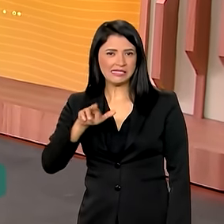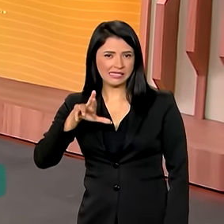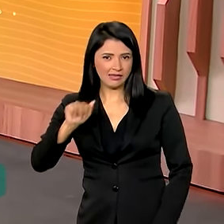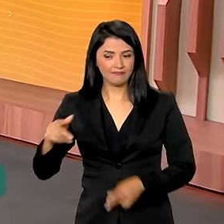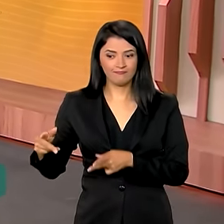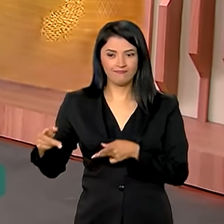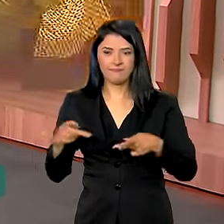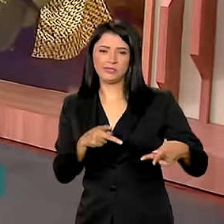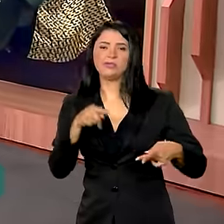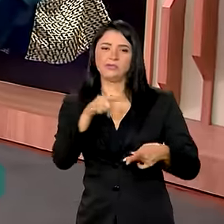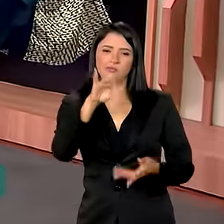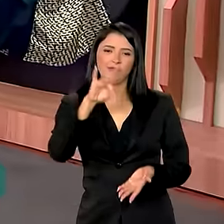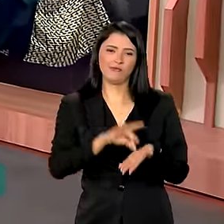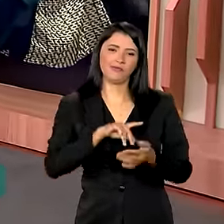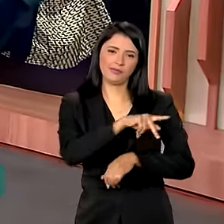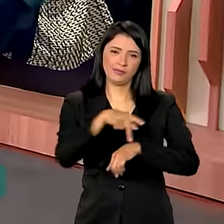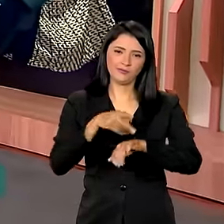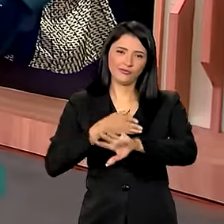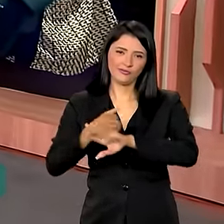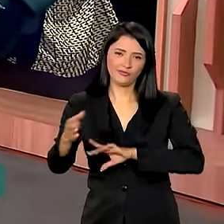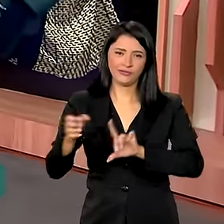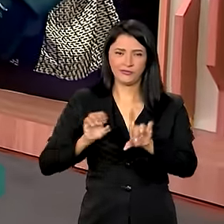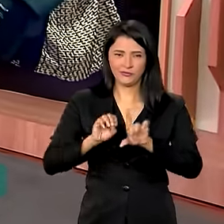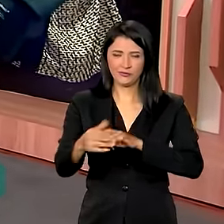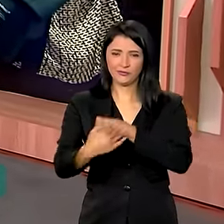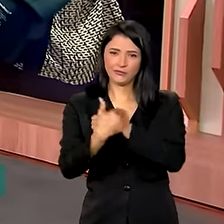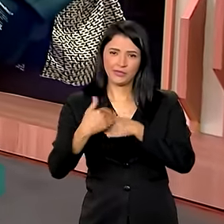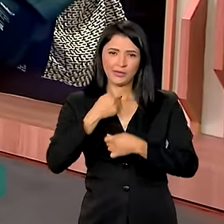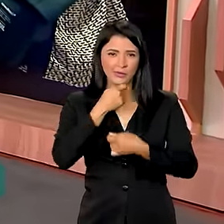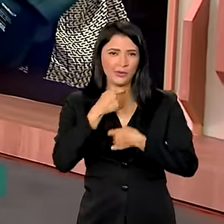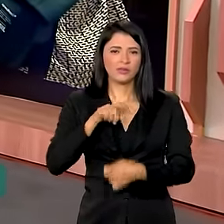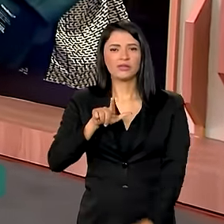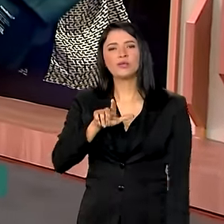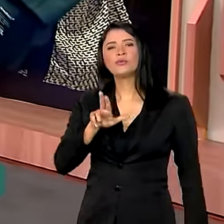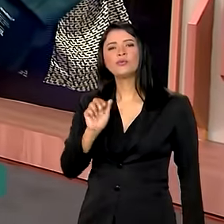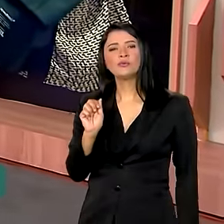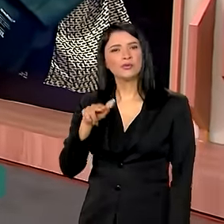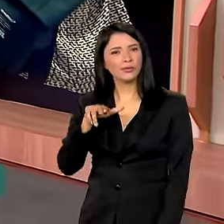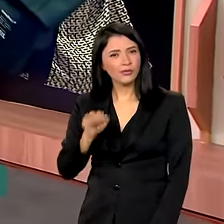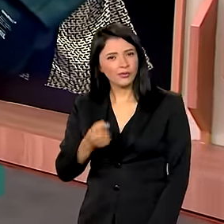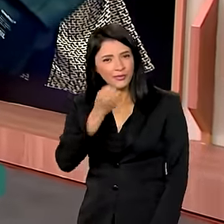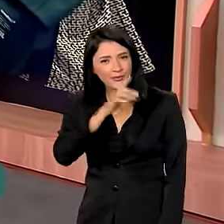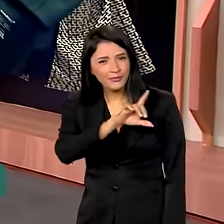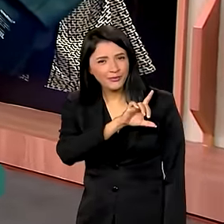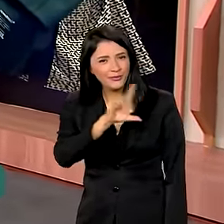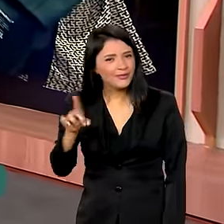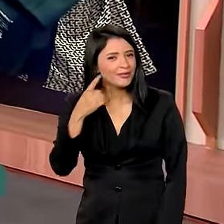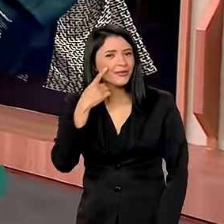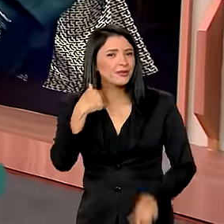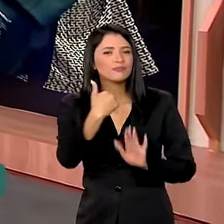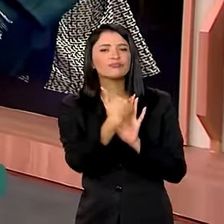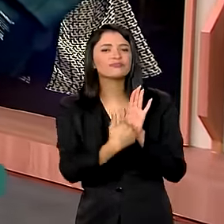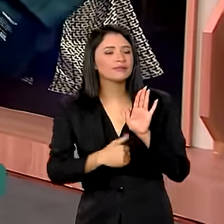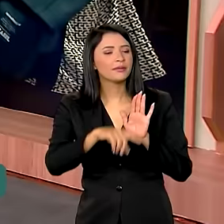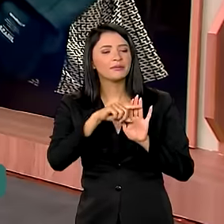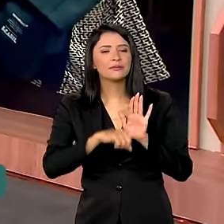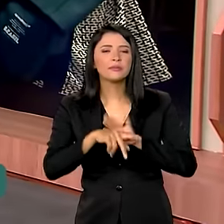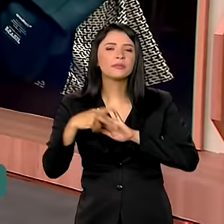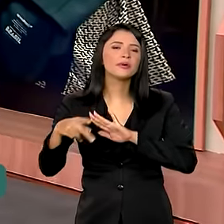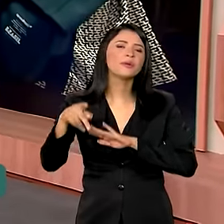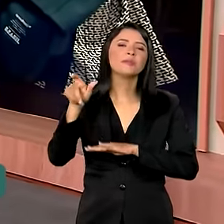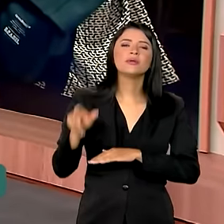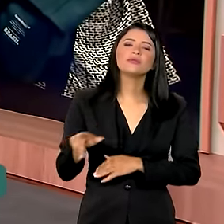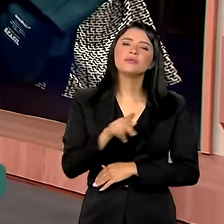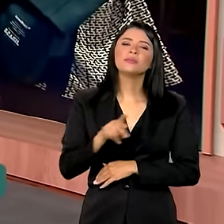ao país. E é para lá que nós vamos ao vivo conversar com a repórter Luana Karen. Bom dia, Luana. Qual é a agenda do presidente aí?